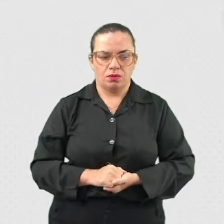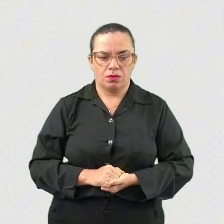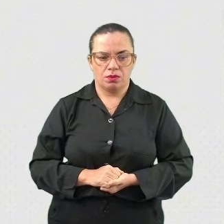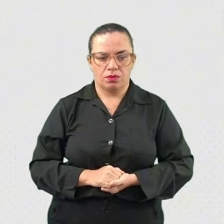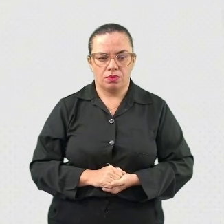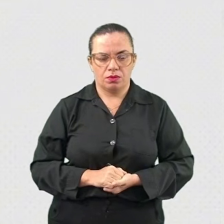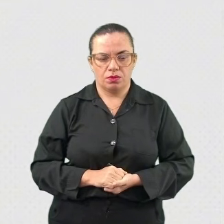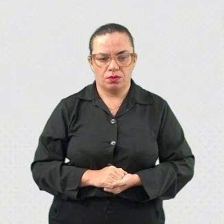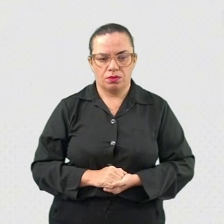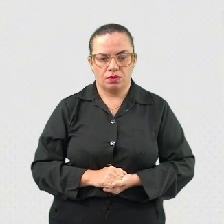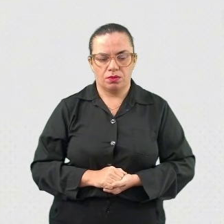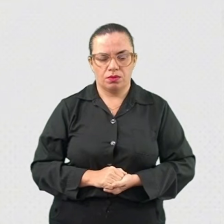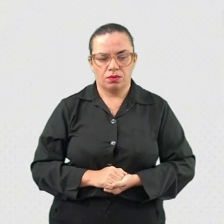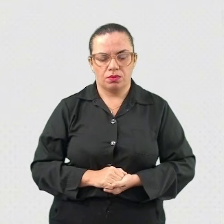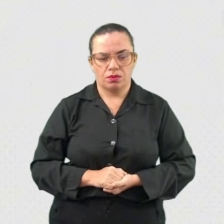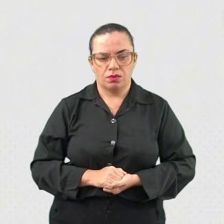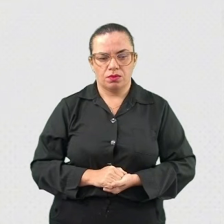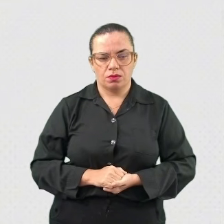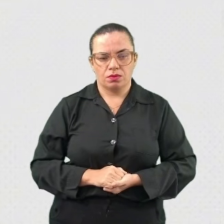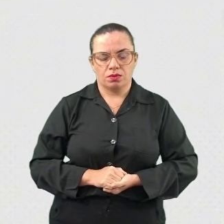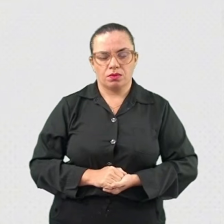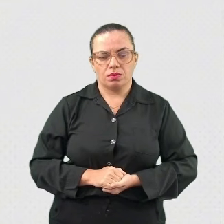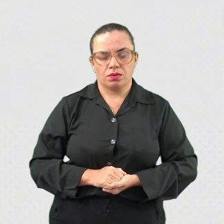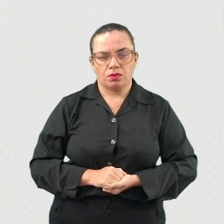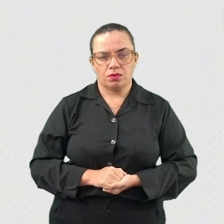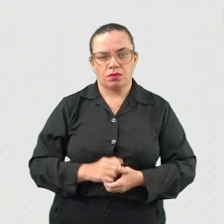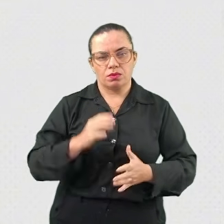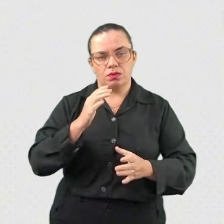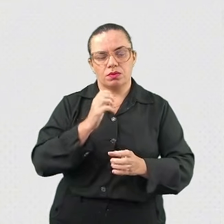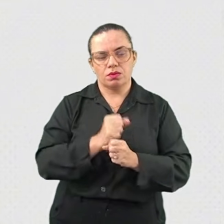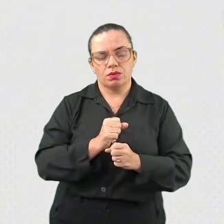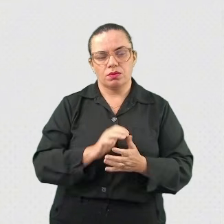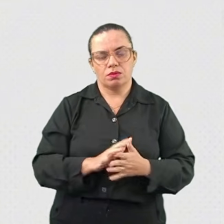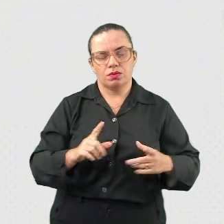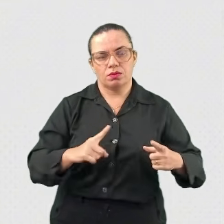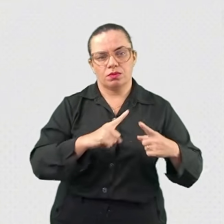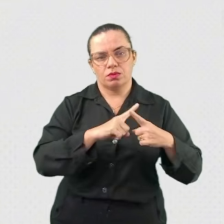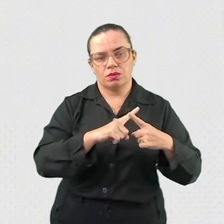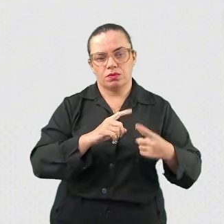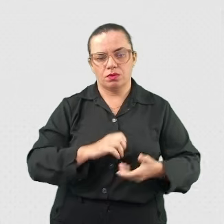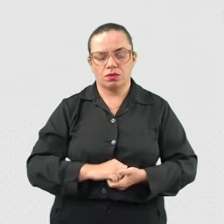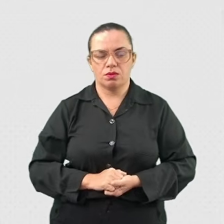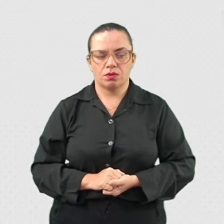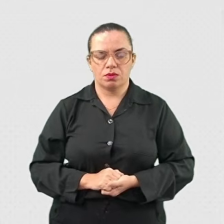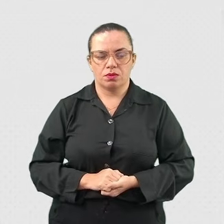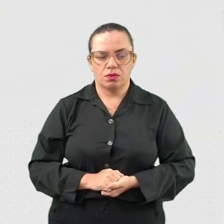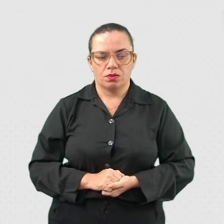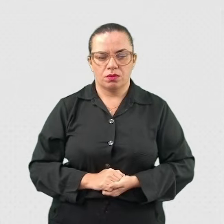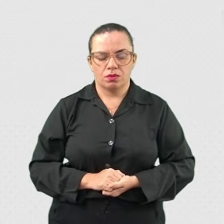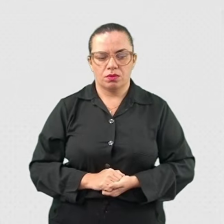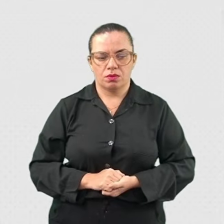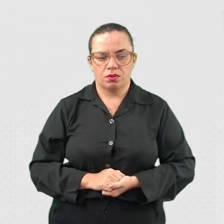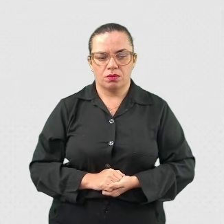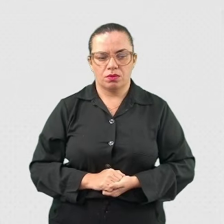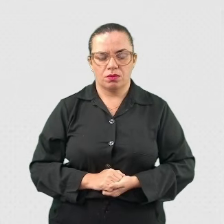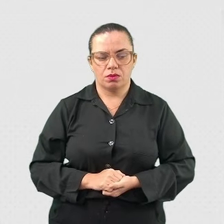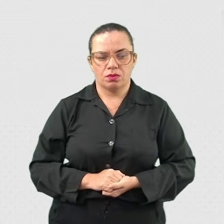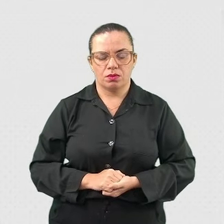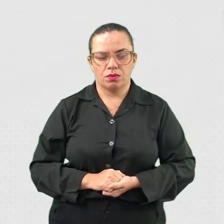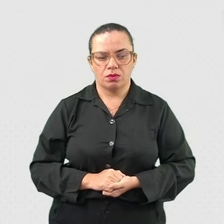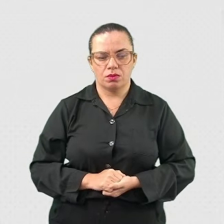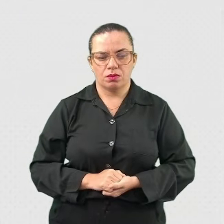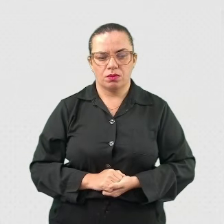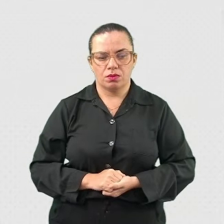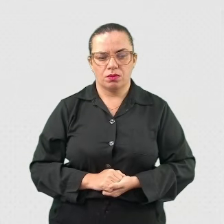18, 1 vezes 3 dá 3, 2 vezes 3 dá 6, e a gente só soma, não é isso?